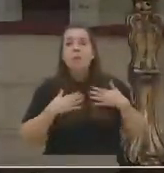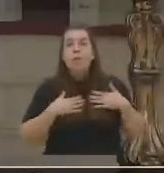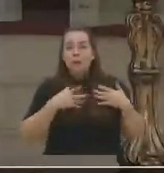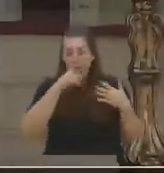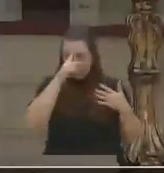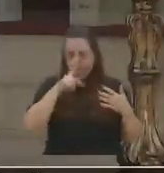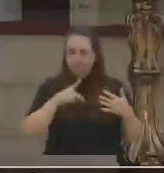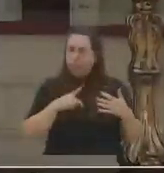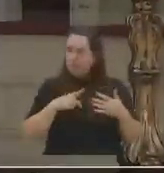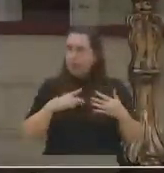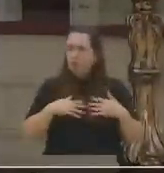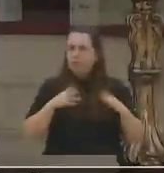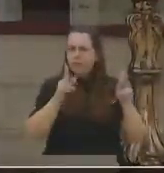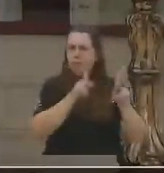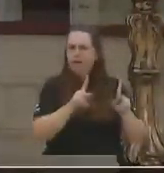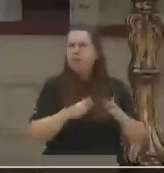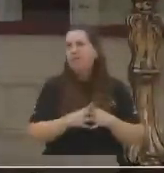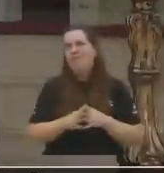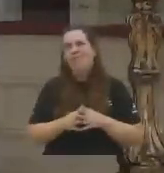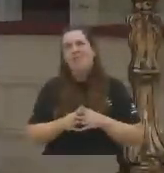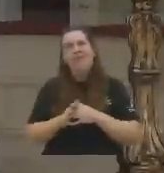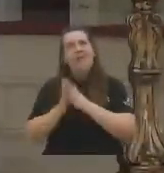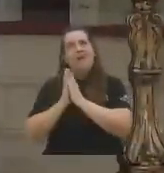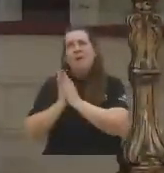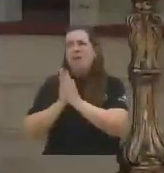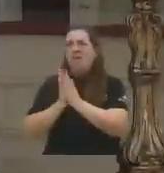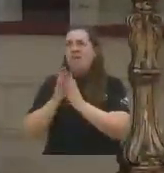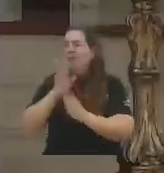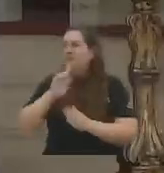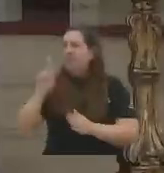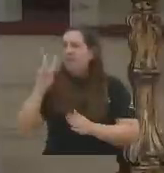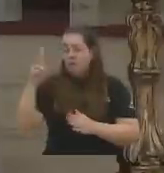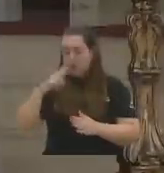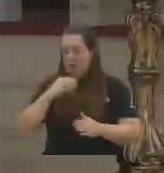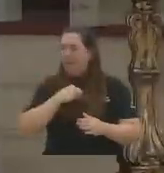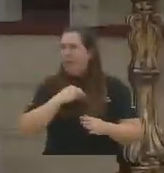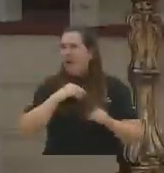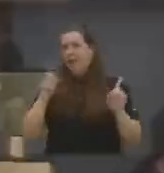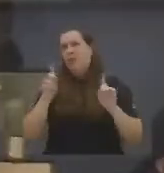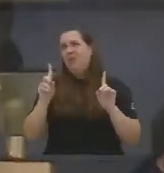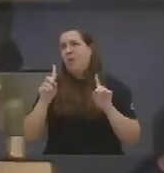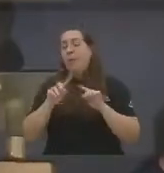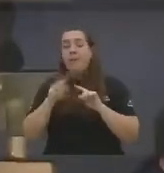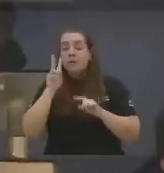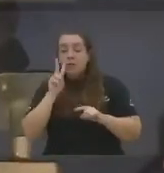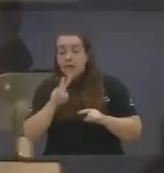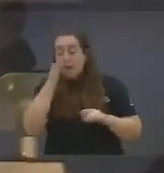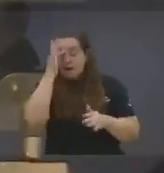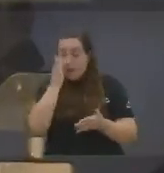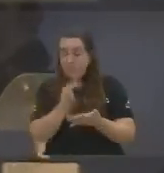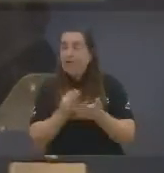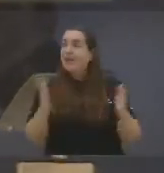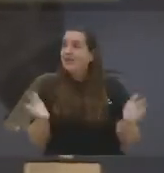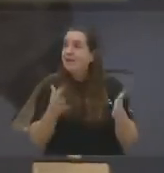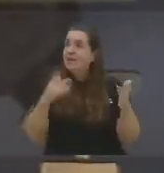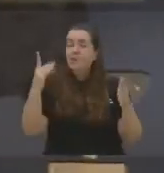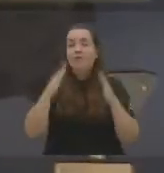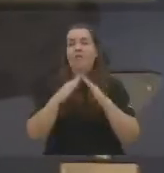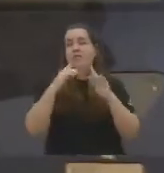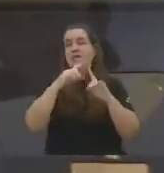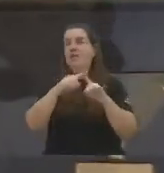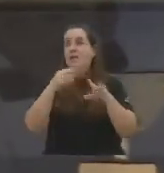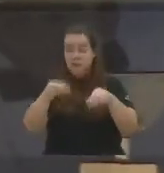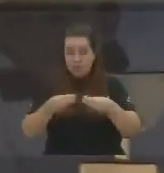deixo a paz, eu vos dou a minha paz. Não olheis os nossos pecados, mas a fé que